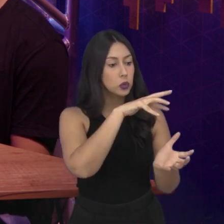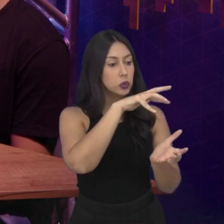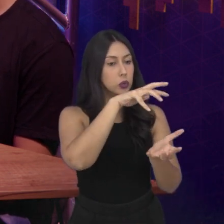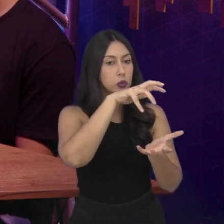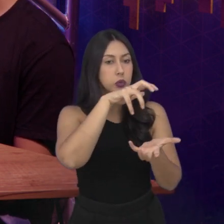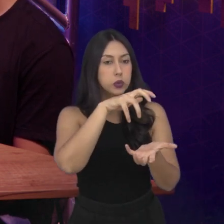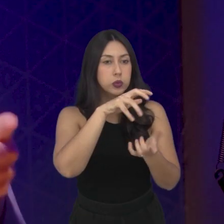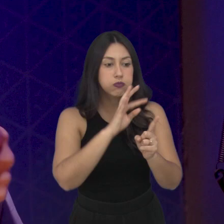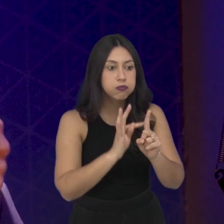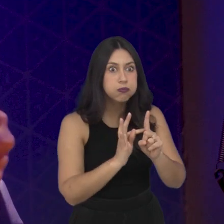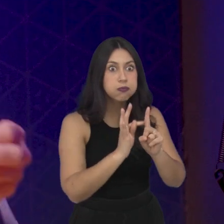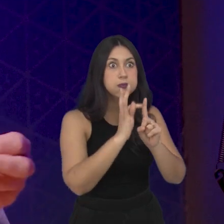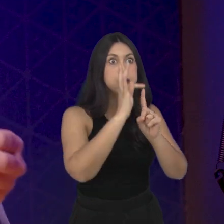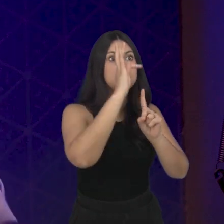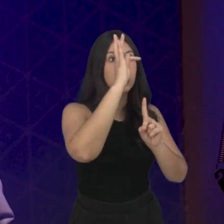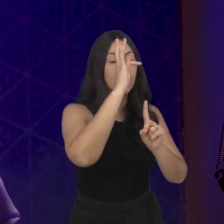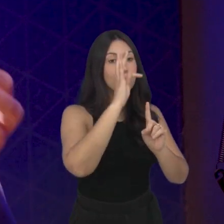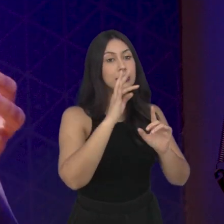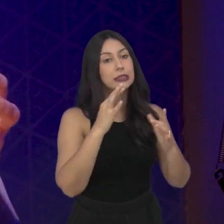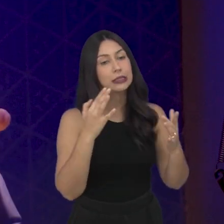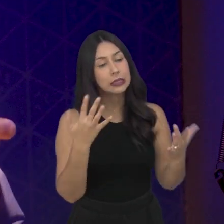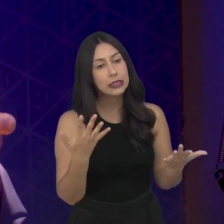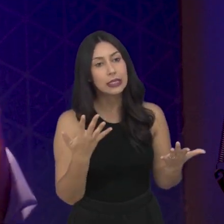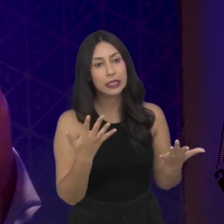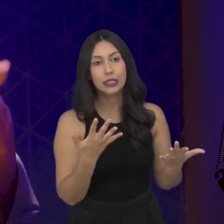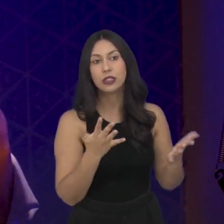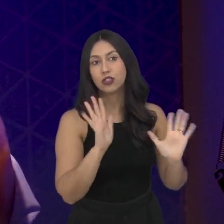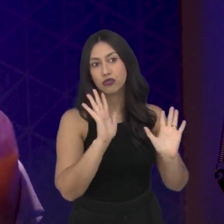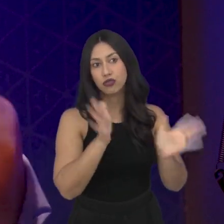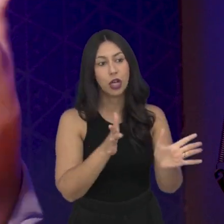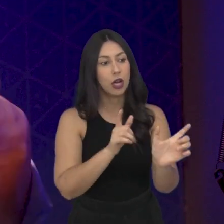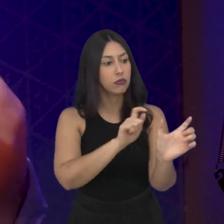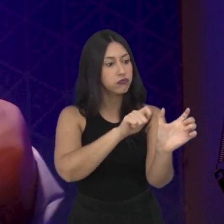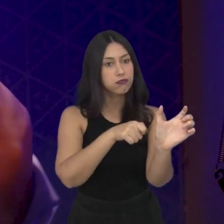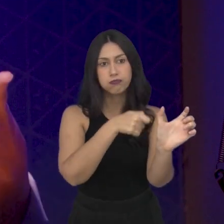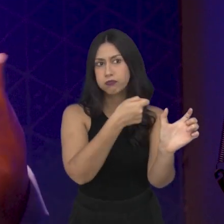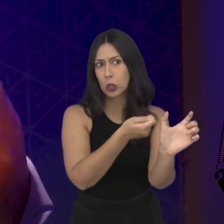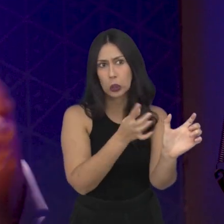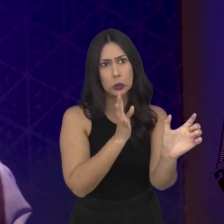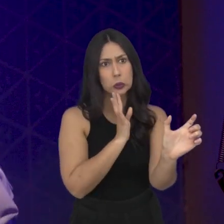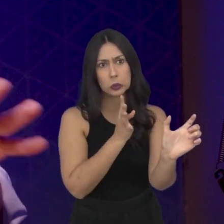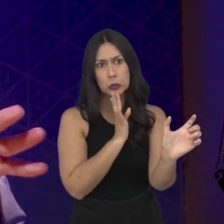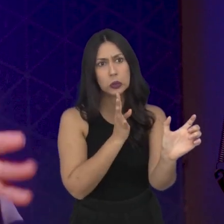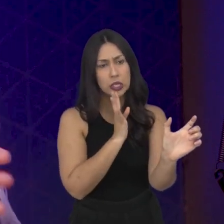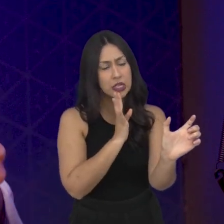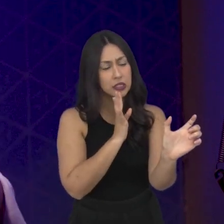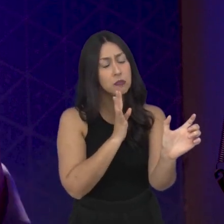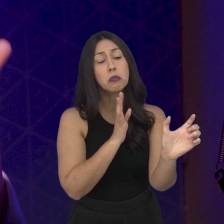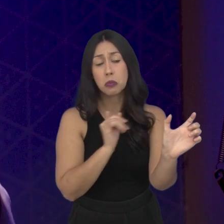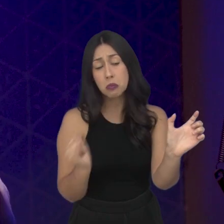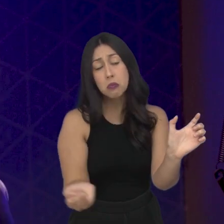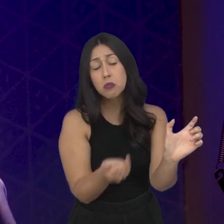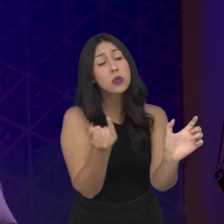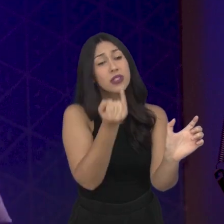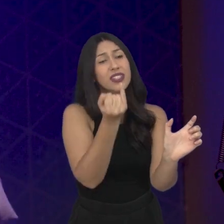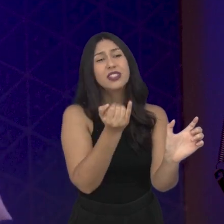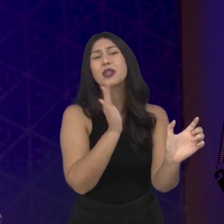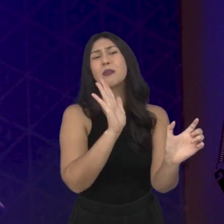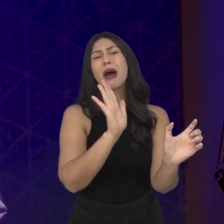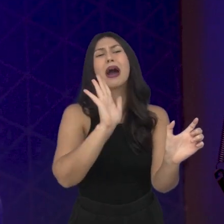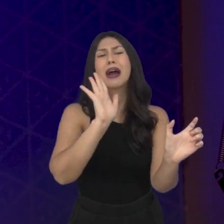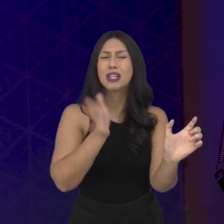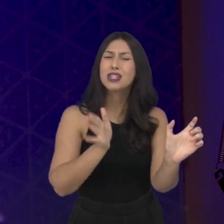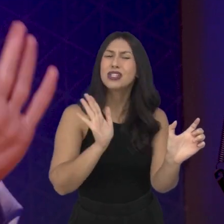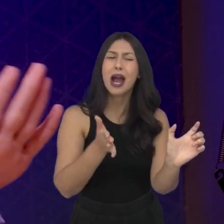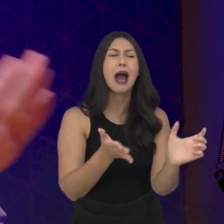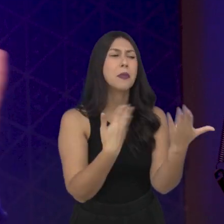global. E é um assunto que, às vezes, pelo termo, já tá batido. Você já viu várias vezes. Não que não seja importante falar, é muito necessário falar, mas você já